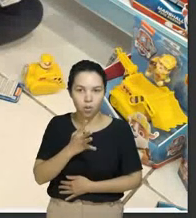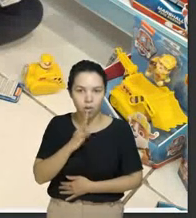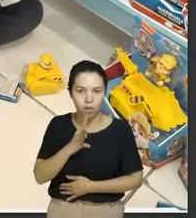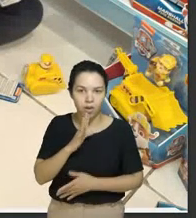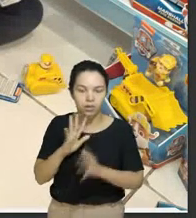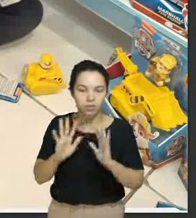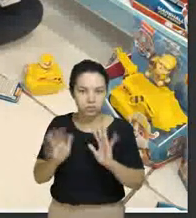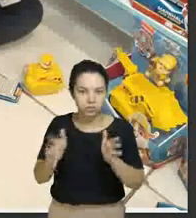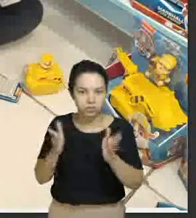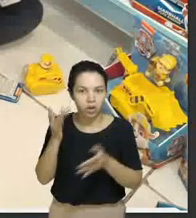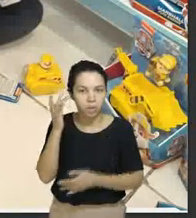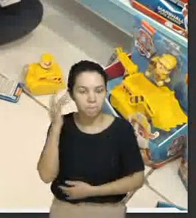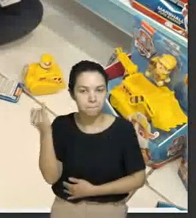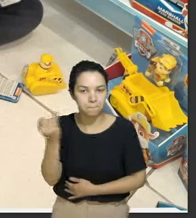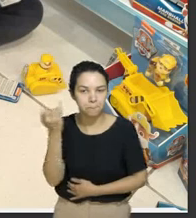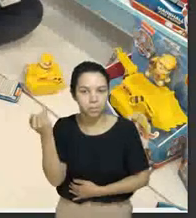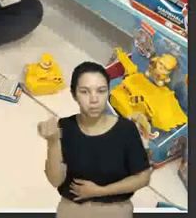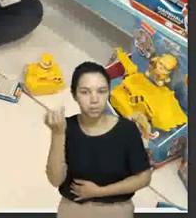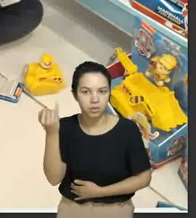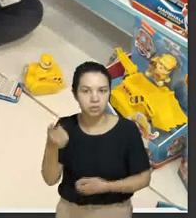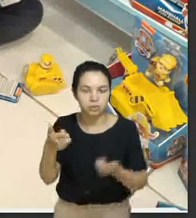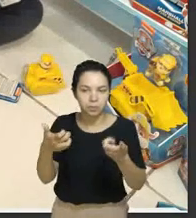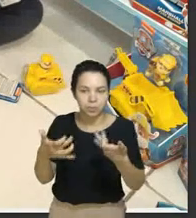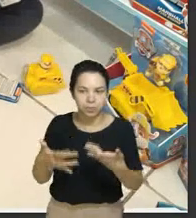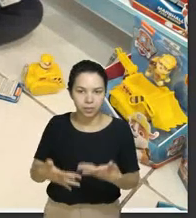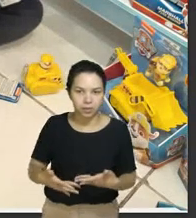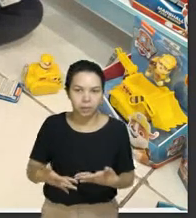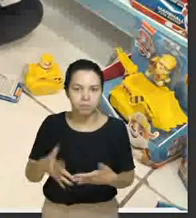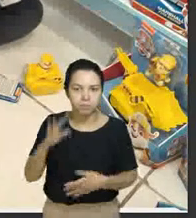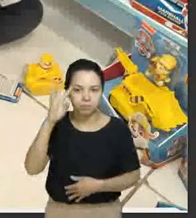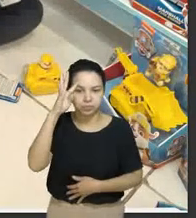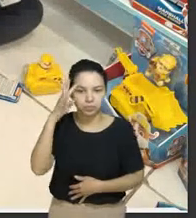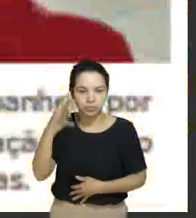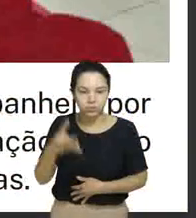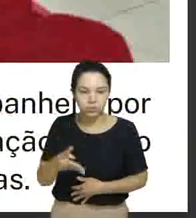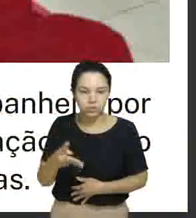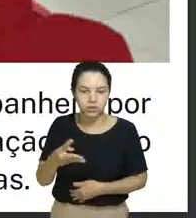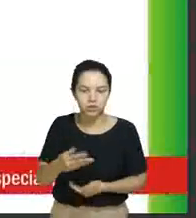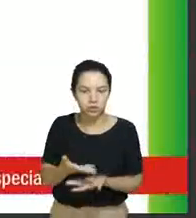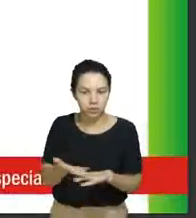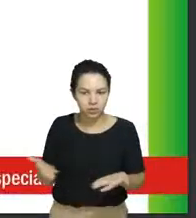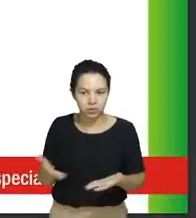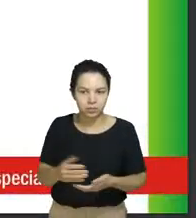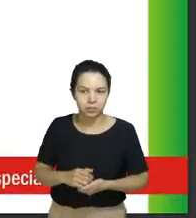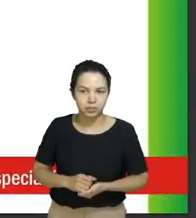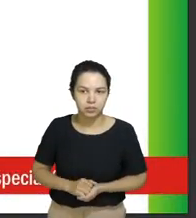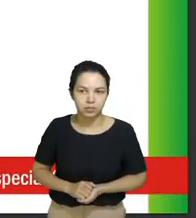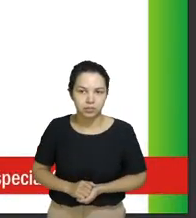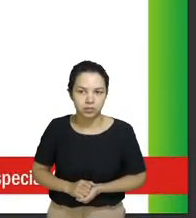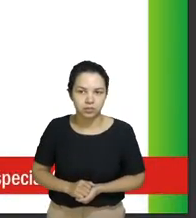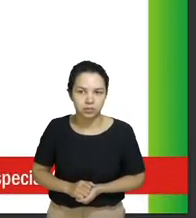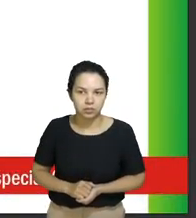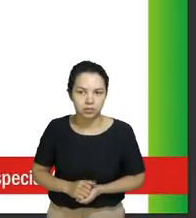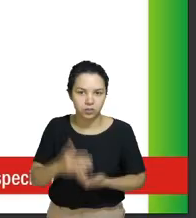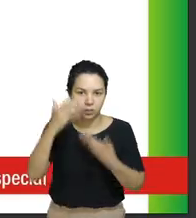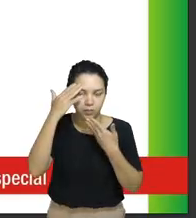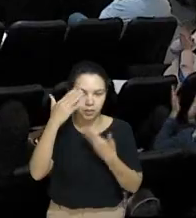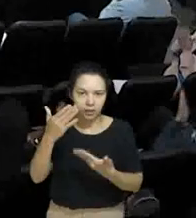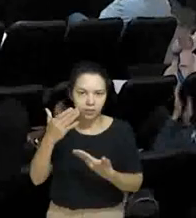eu acho importante, então, trazer esse resultado para vocês. Ok, gente, muito obrigada.